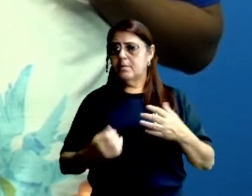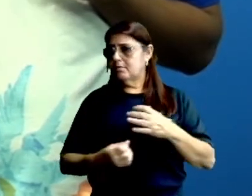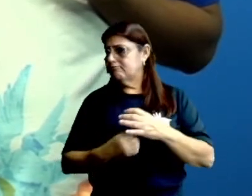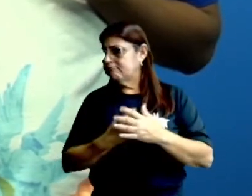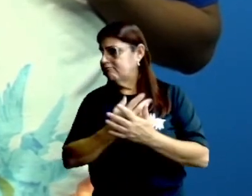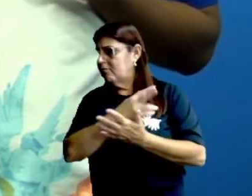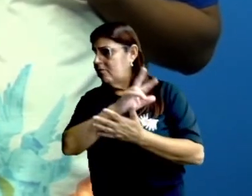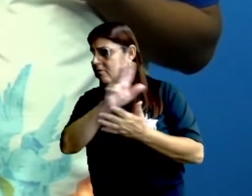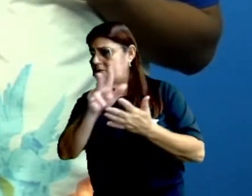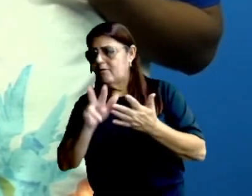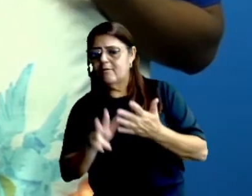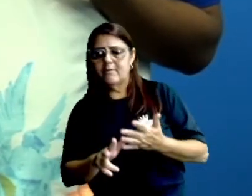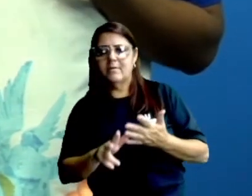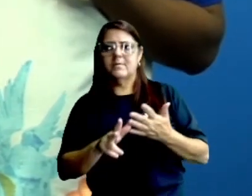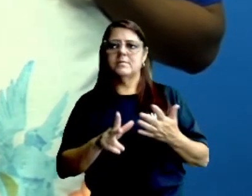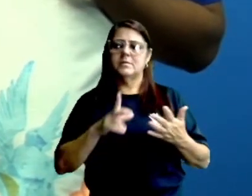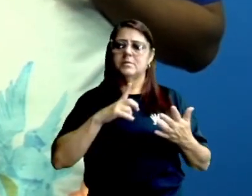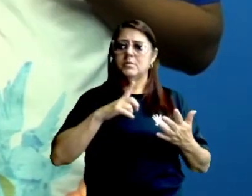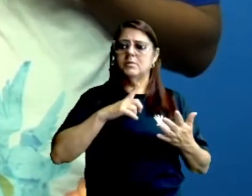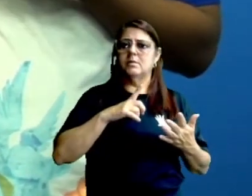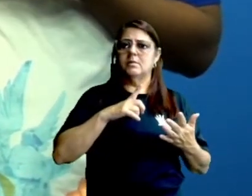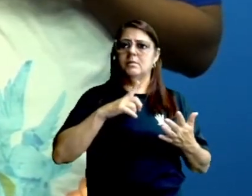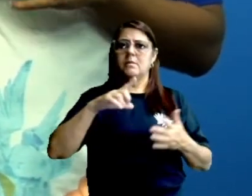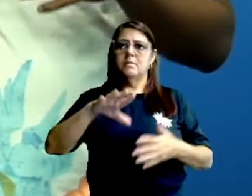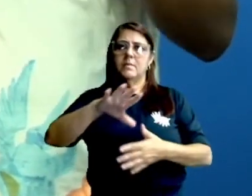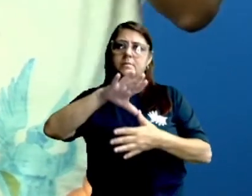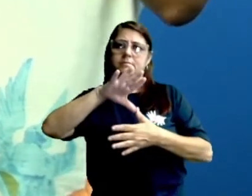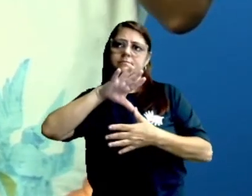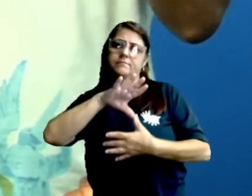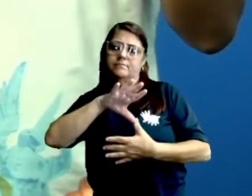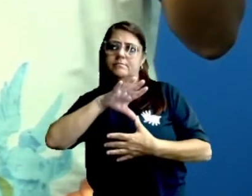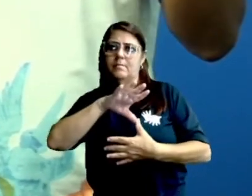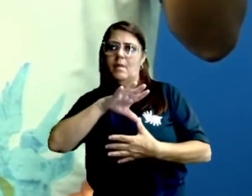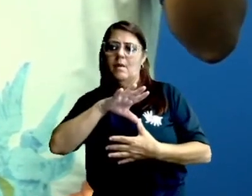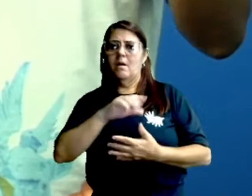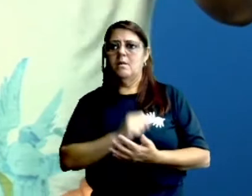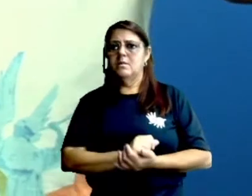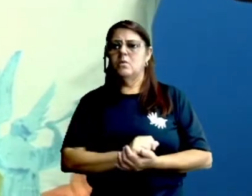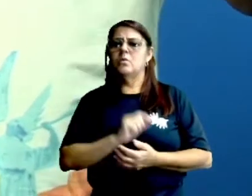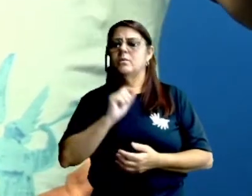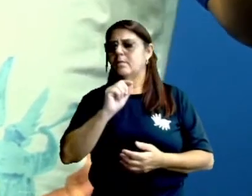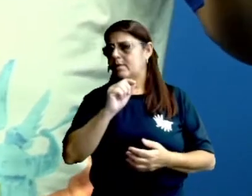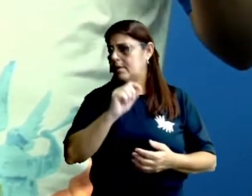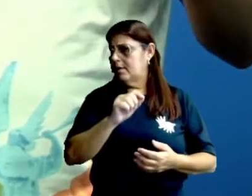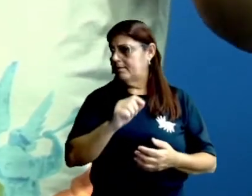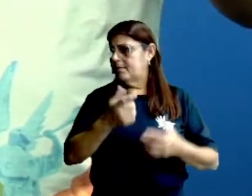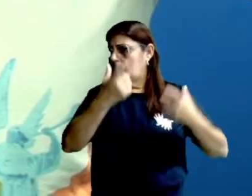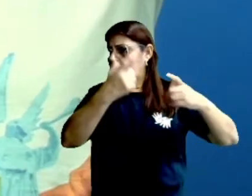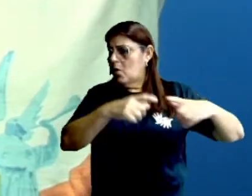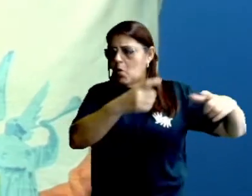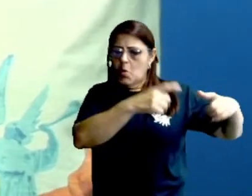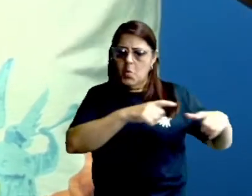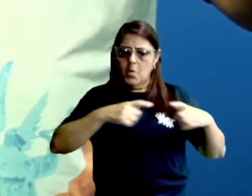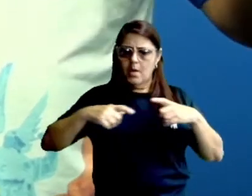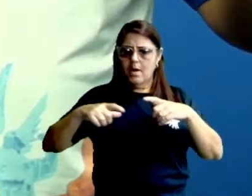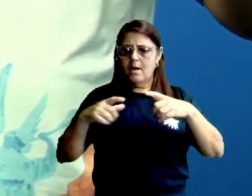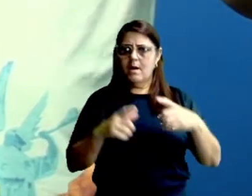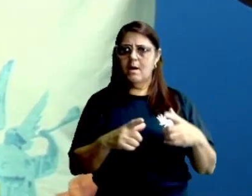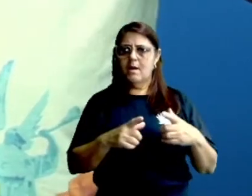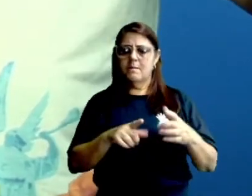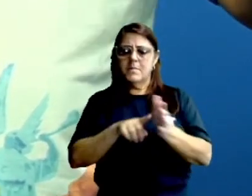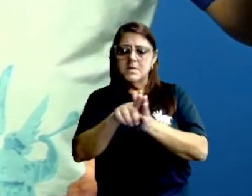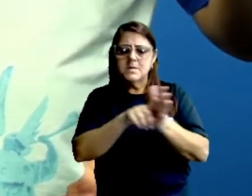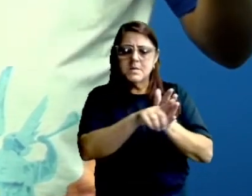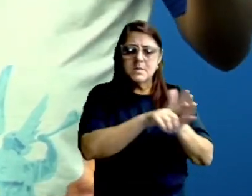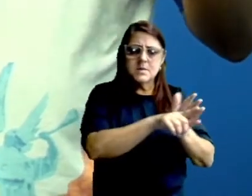de vários sítios arqueológicos distribuídos pela América. E aí o que são sítios arqueológicos? São locais onde os historiadores e os arqueólogos